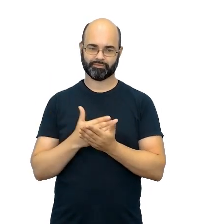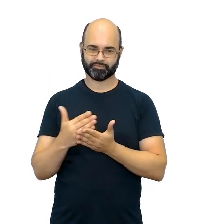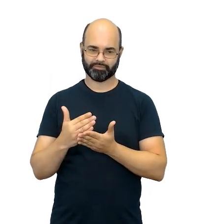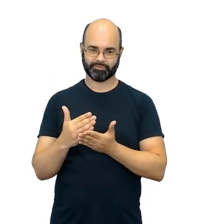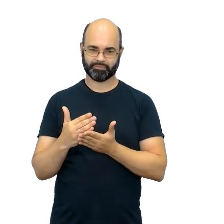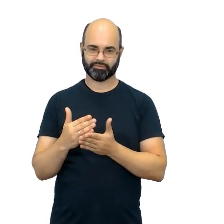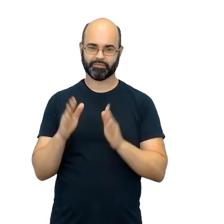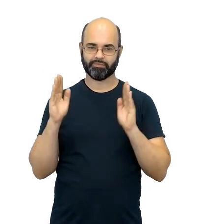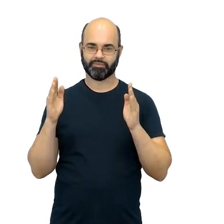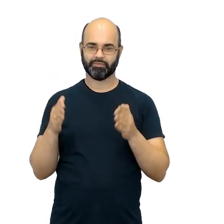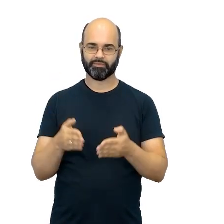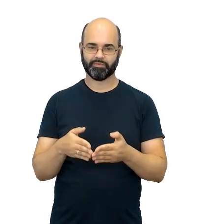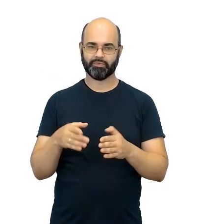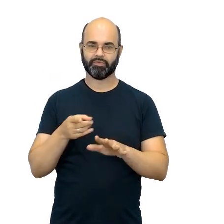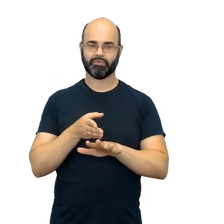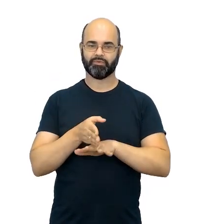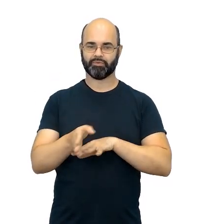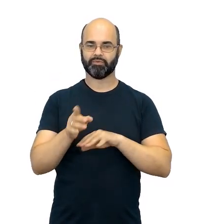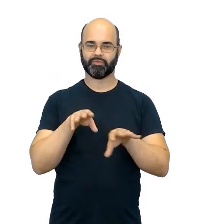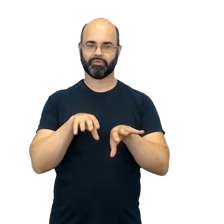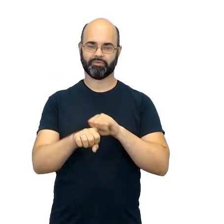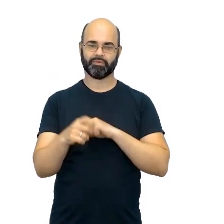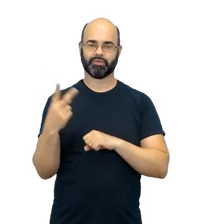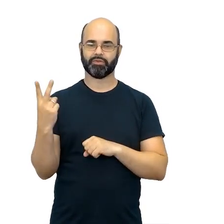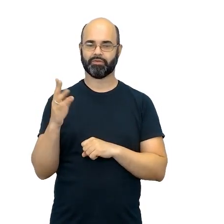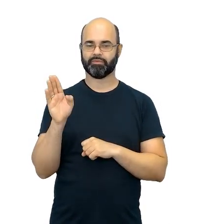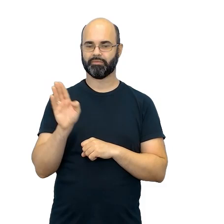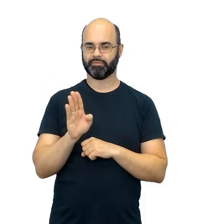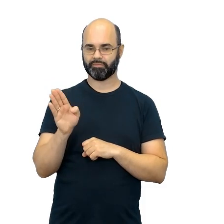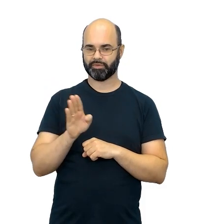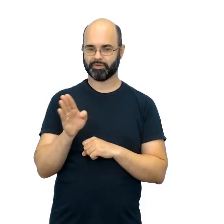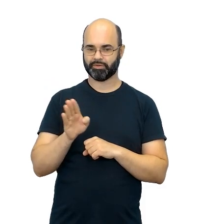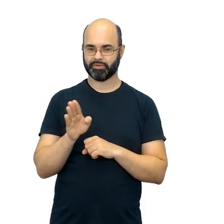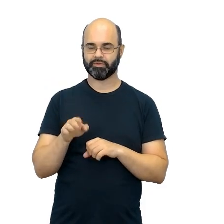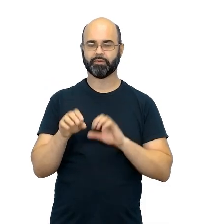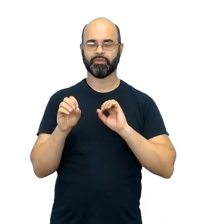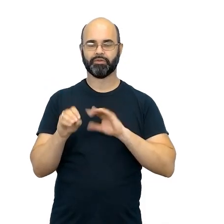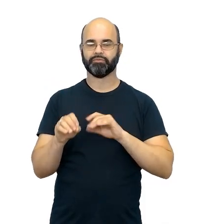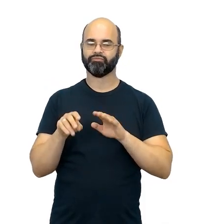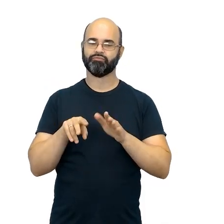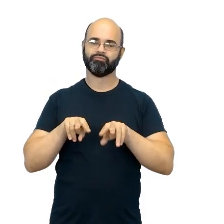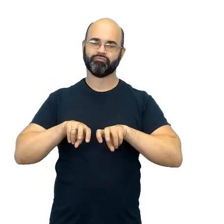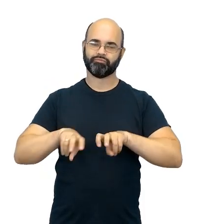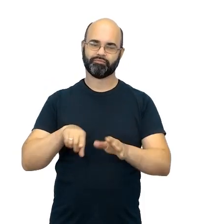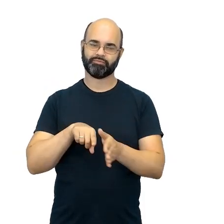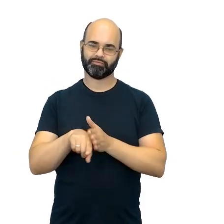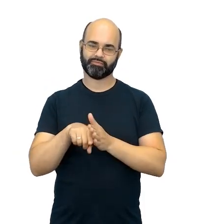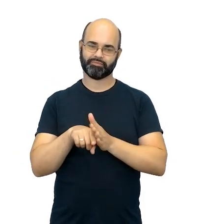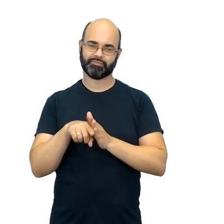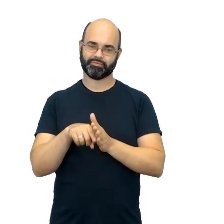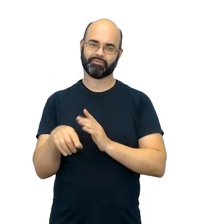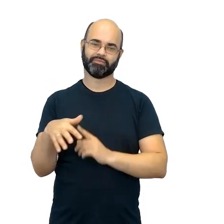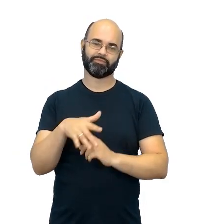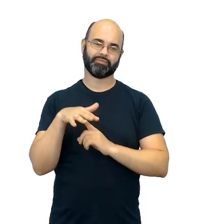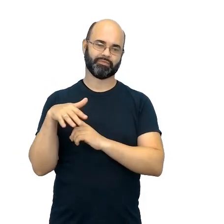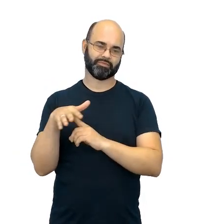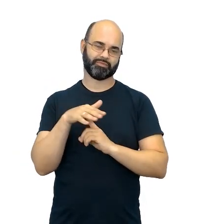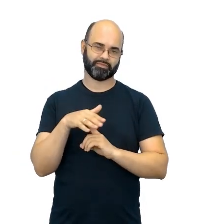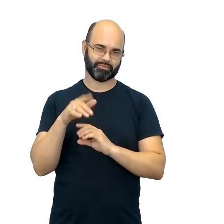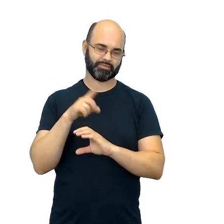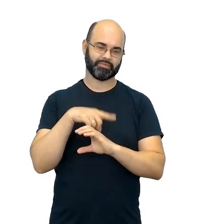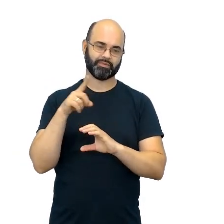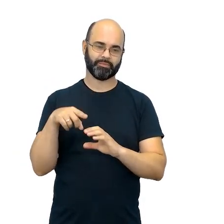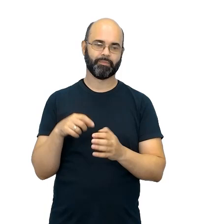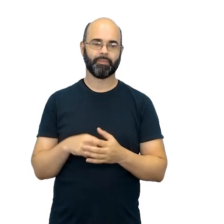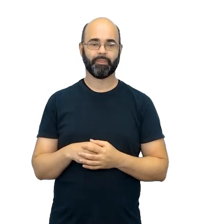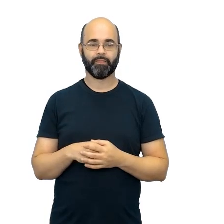nosso eixo formativo do segundo bimestre, o ensino por investigação e a natureza da